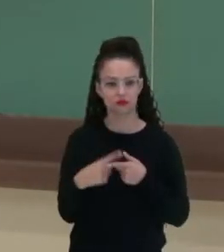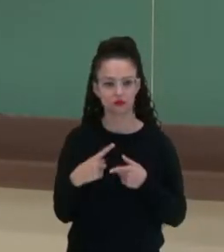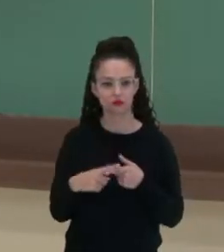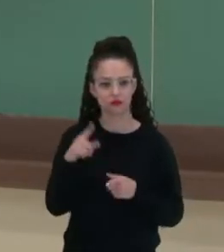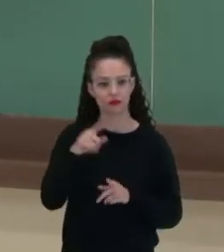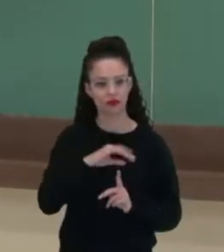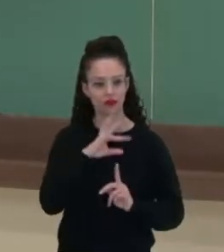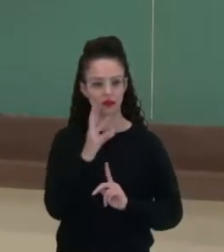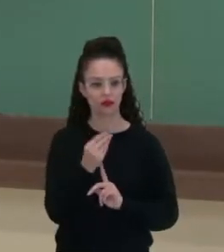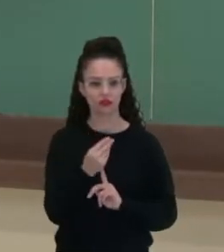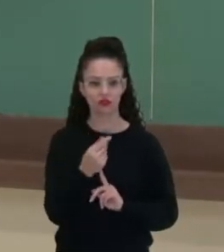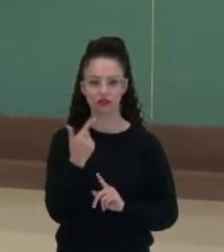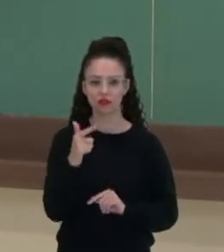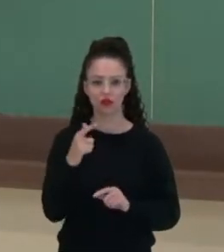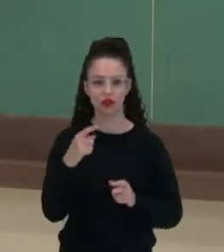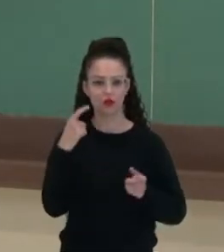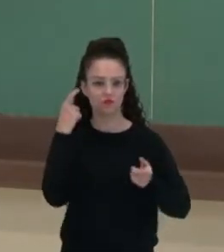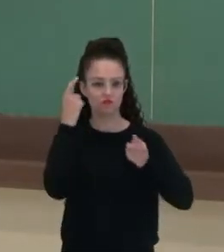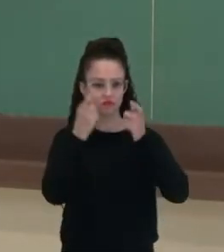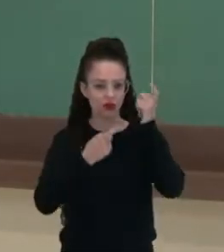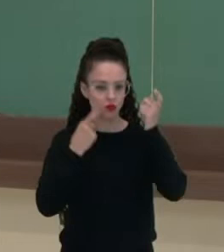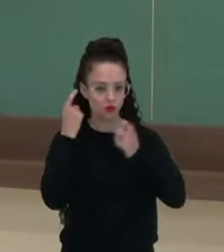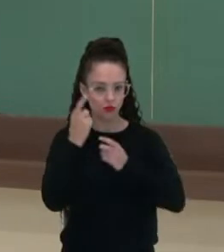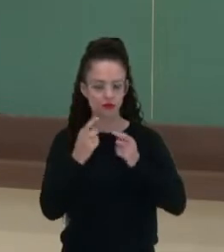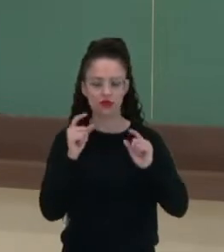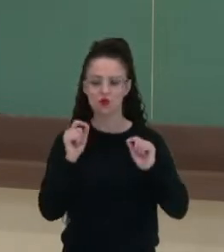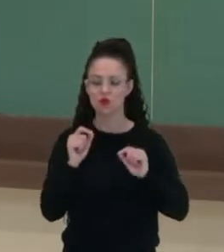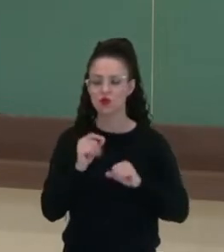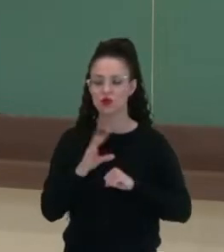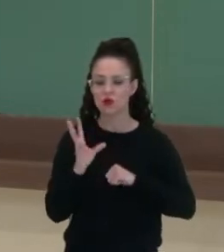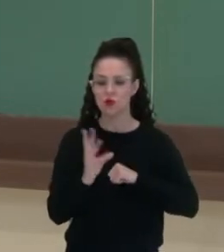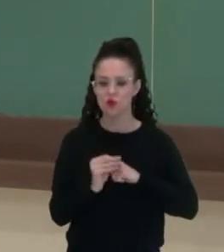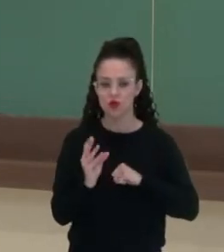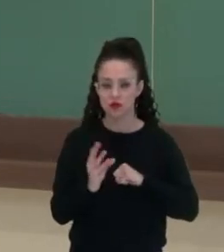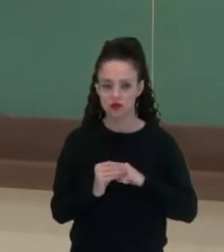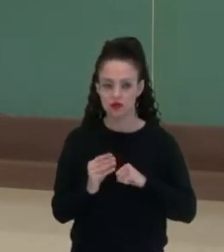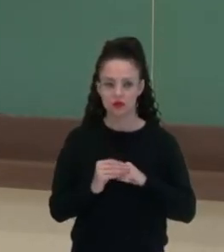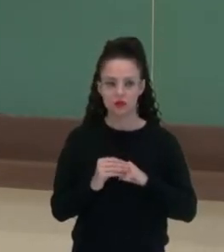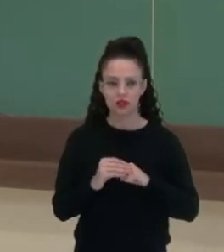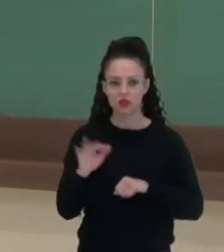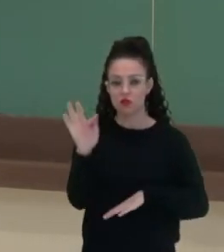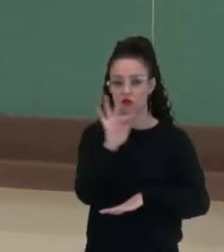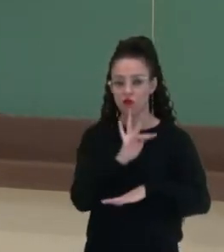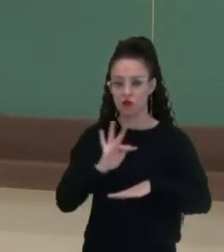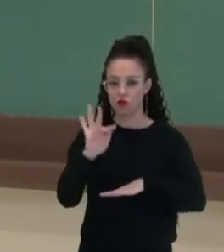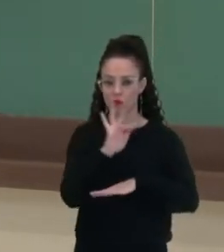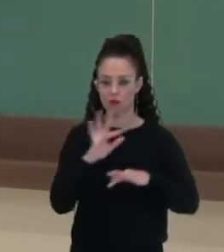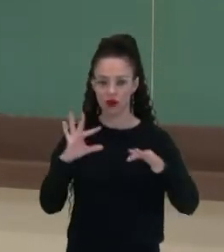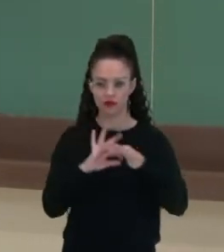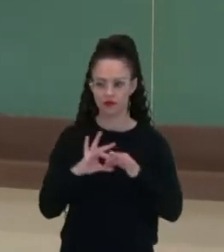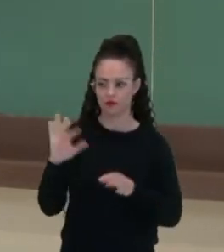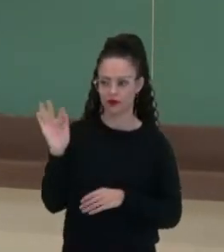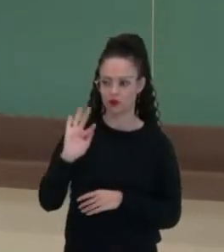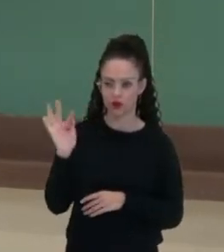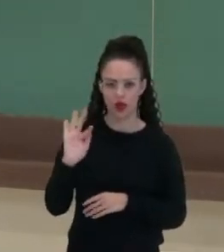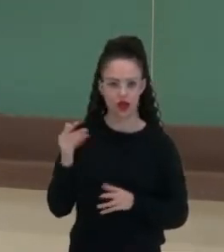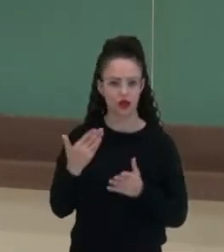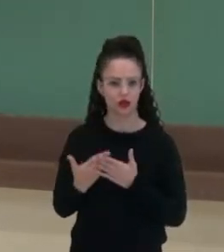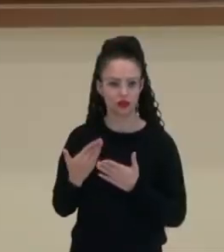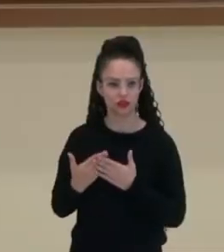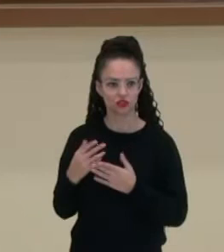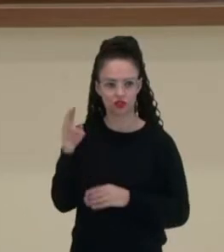uma arte que não tem preocupações com um conhecimento, né, formal, através de uma faculdade, né,